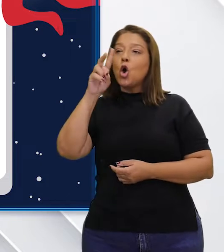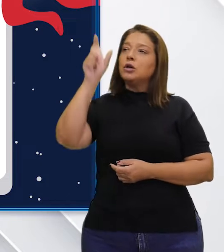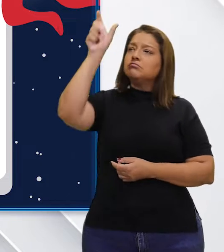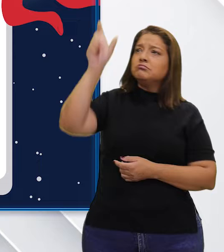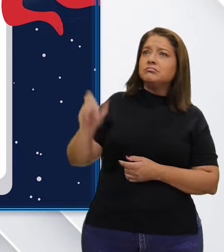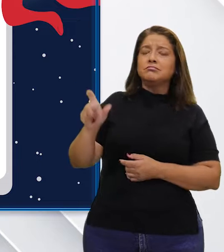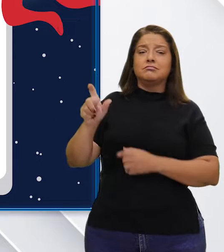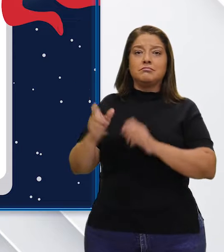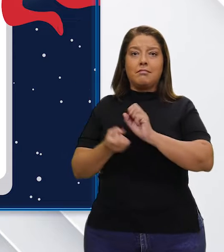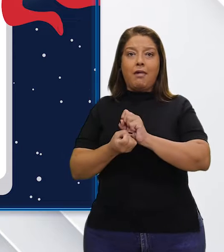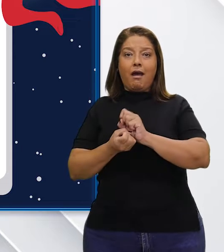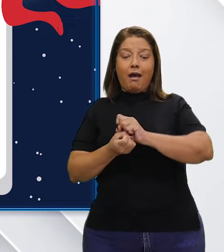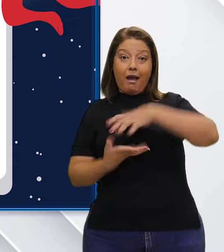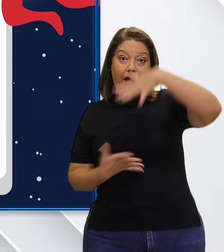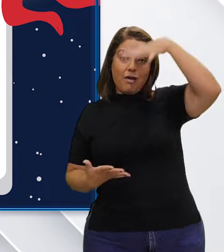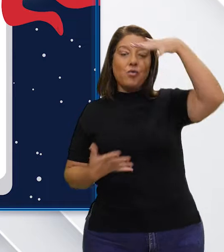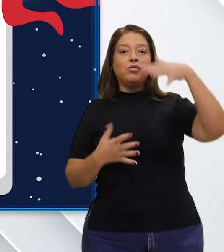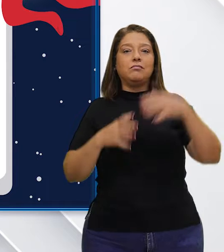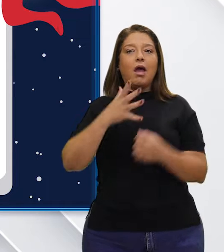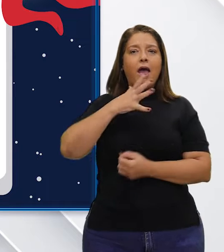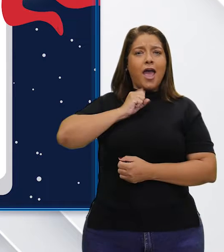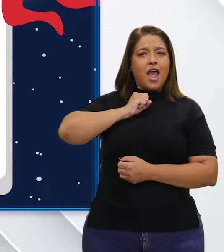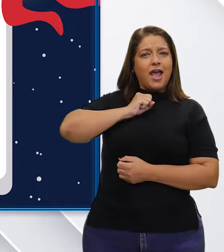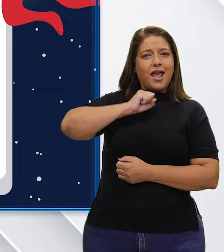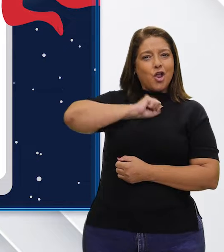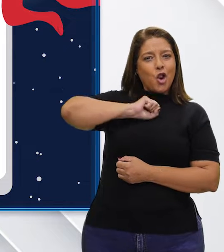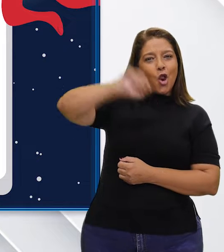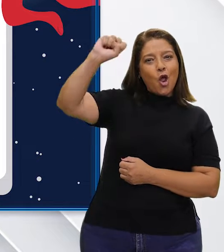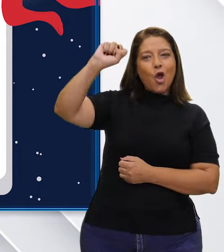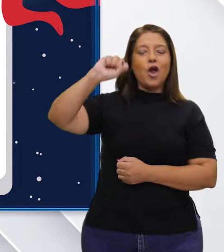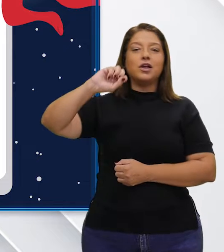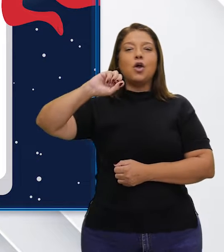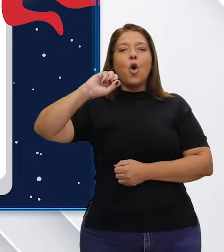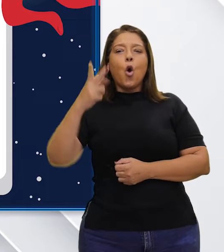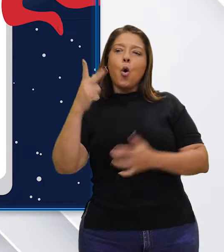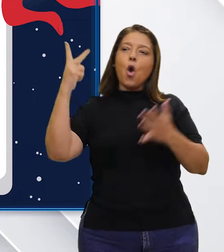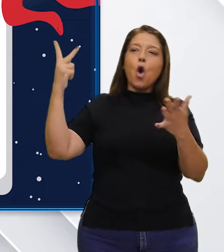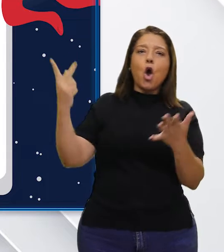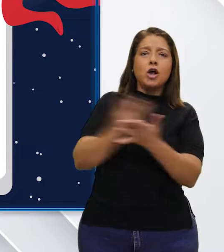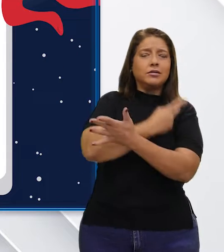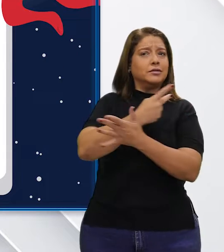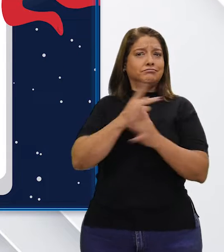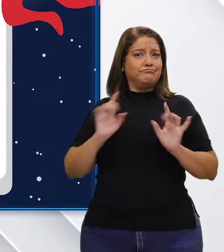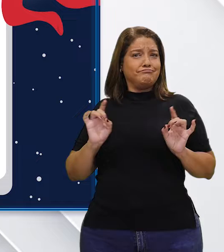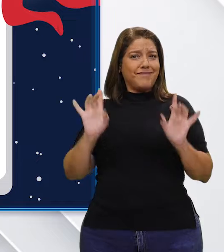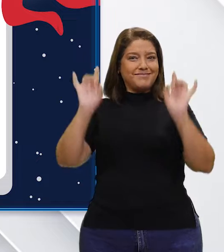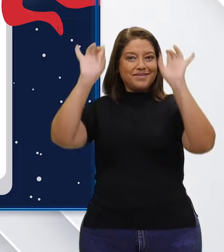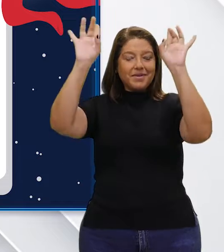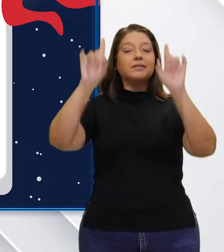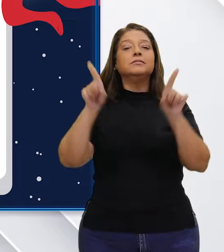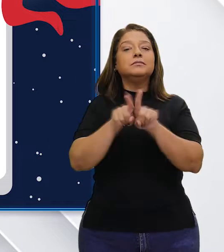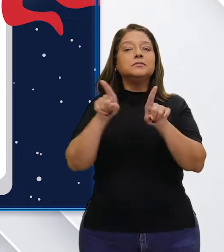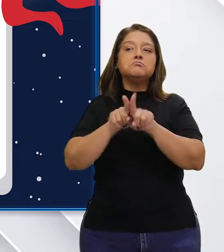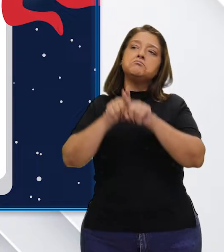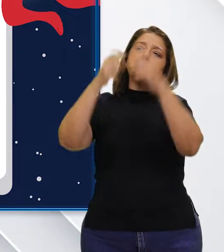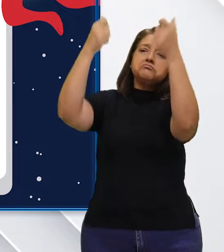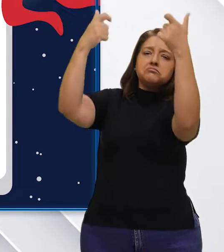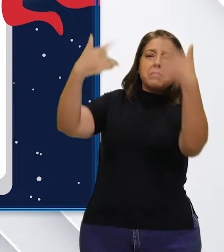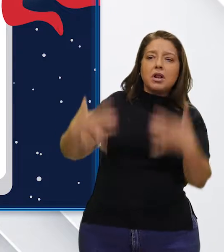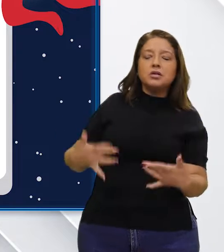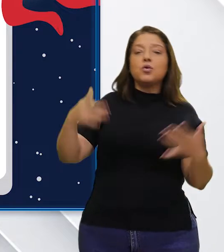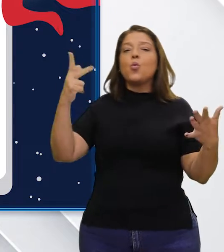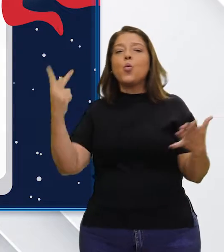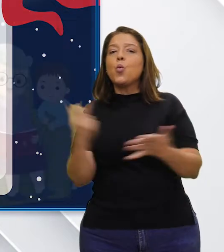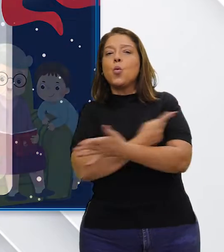seres sobrenaturais, feitos heróicos, acontecimentos extraordinários ou explicativos